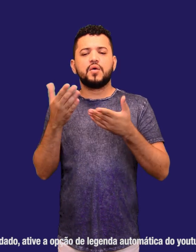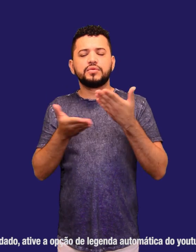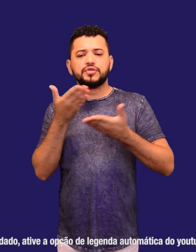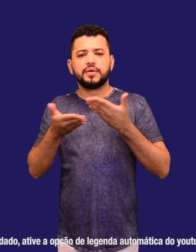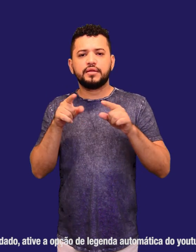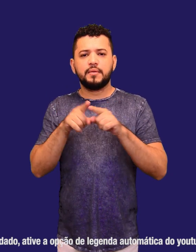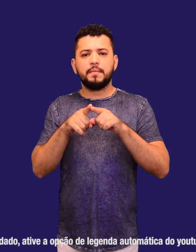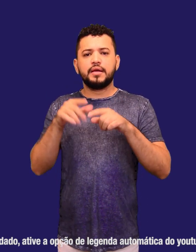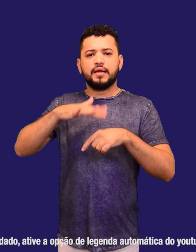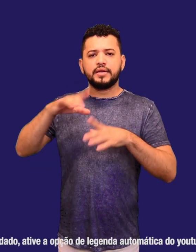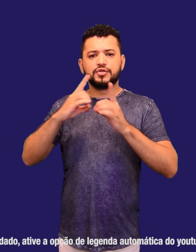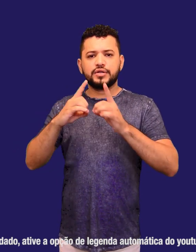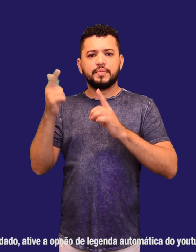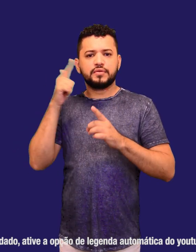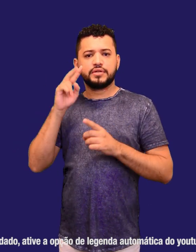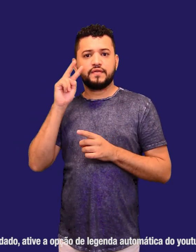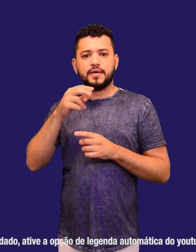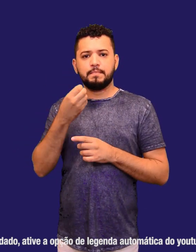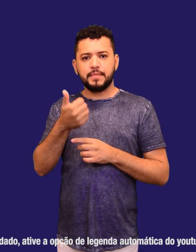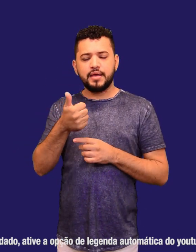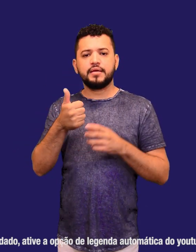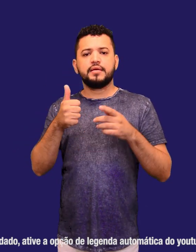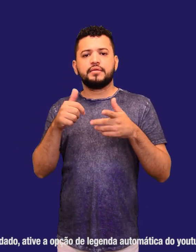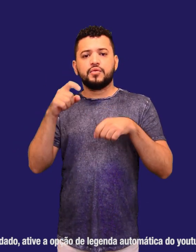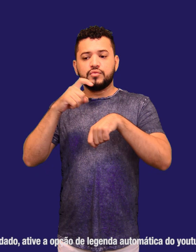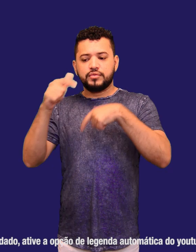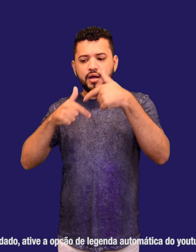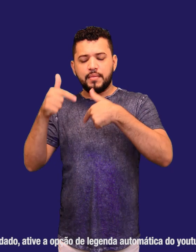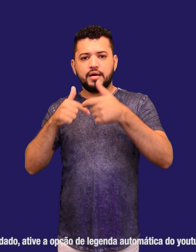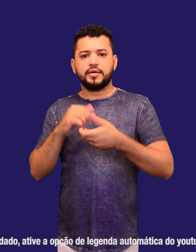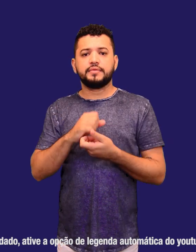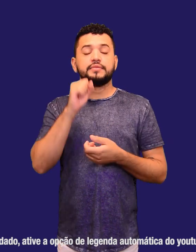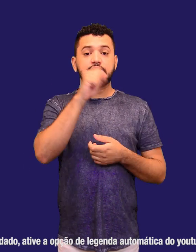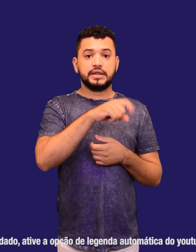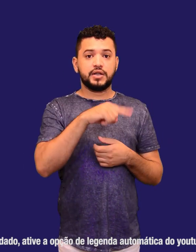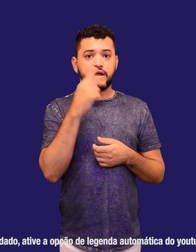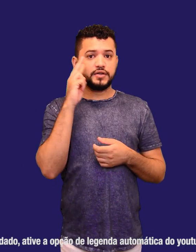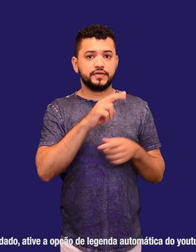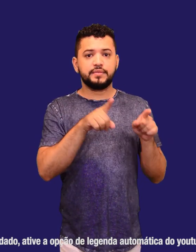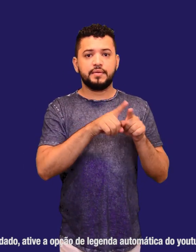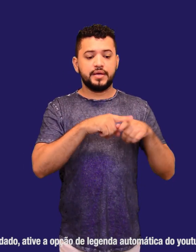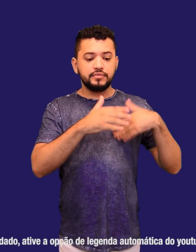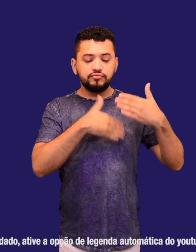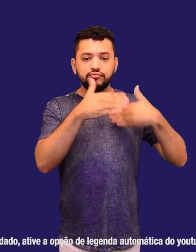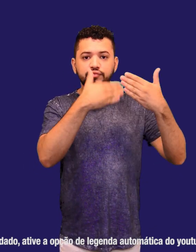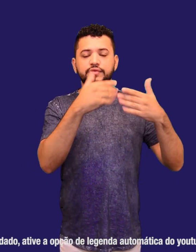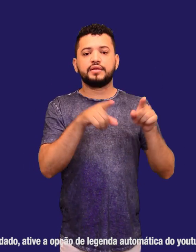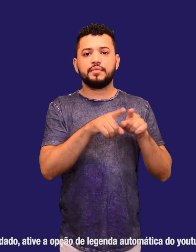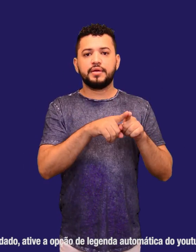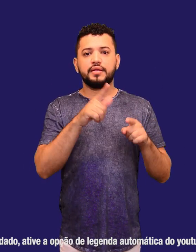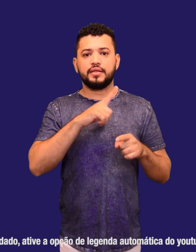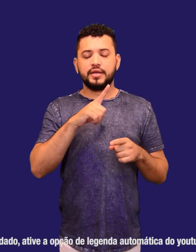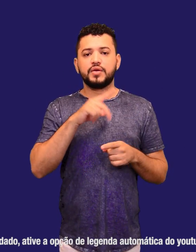no mercado? Sim, a gente tem visto essa autonomia e a competência do senso de dono crescido muito e ser um